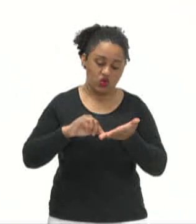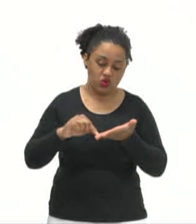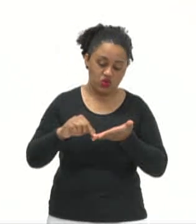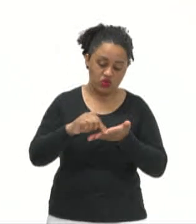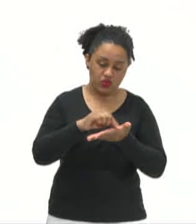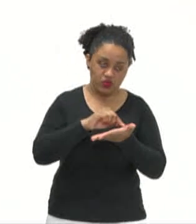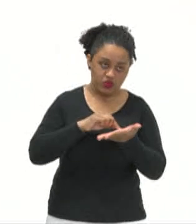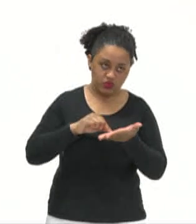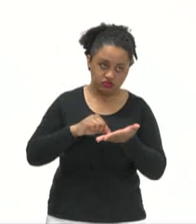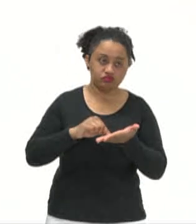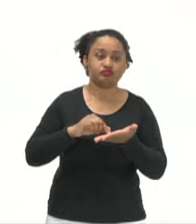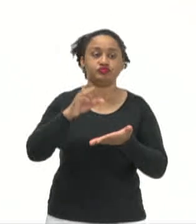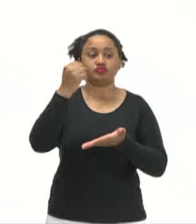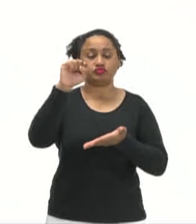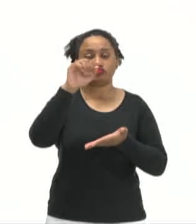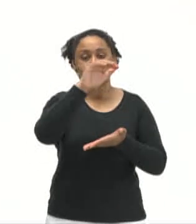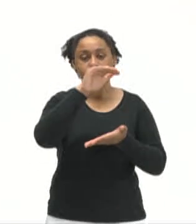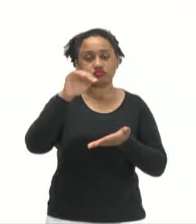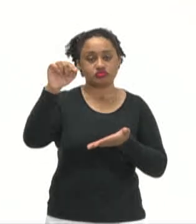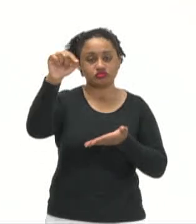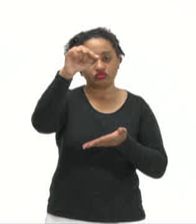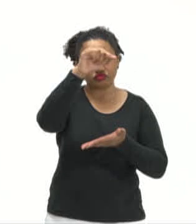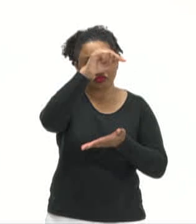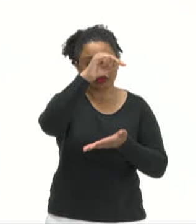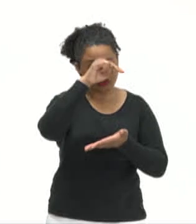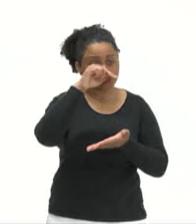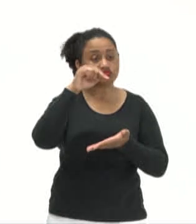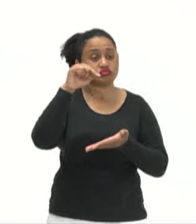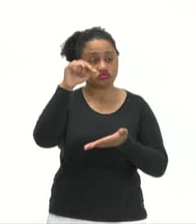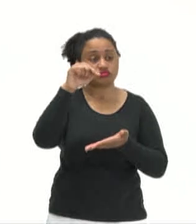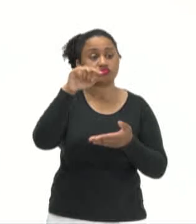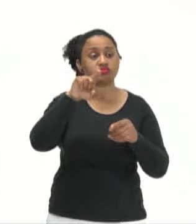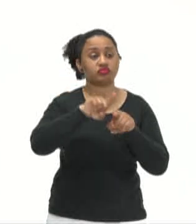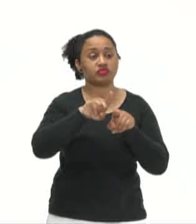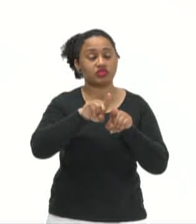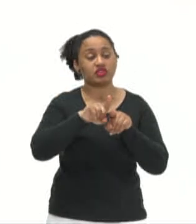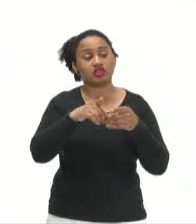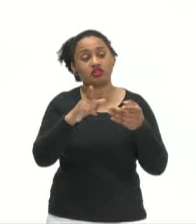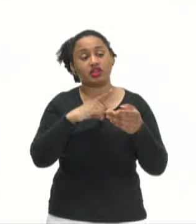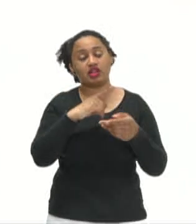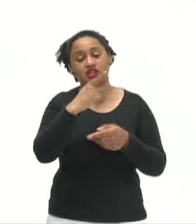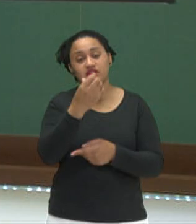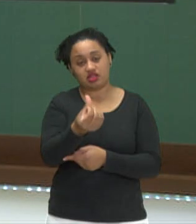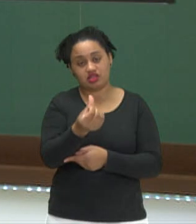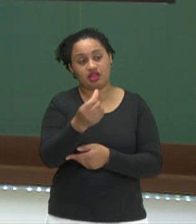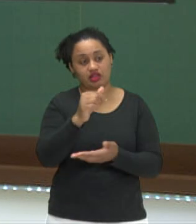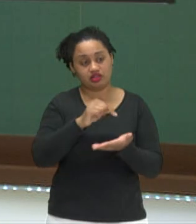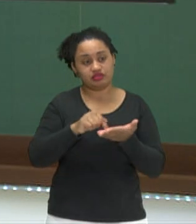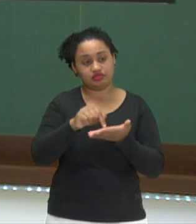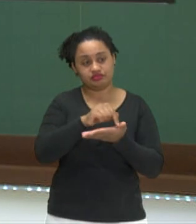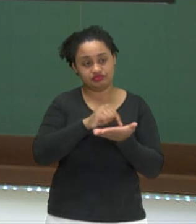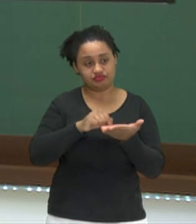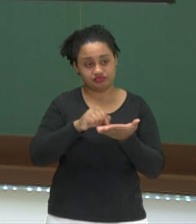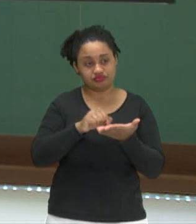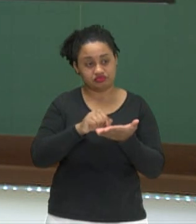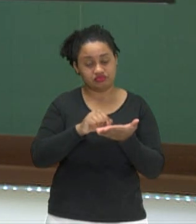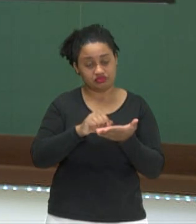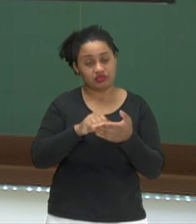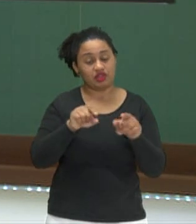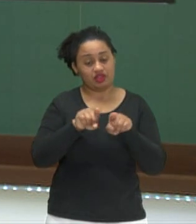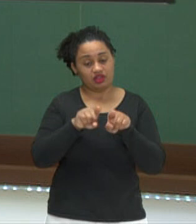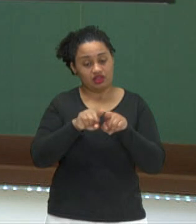arestas na base inferior, 8 arestas na superior, ou seja, teremos 16 arestas nas duas